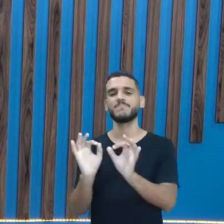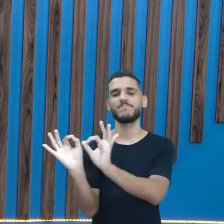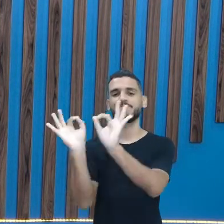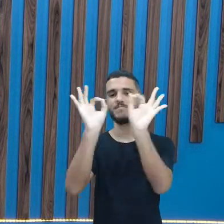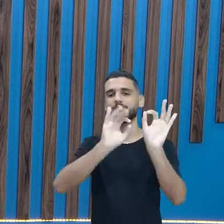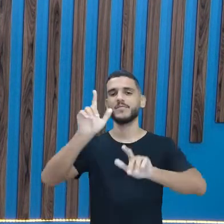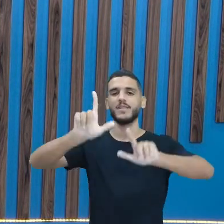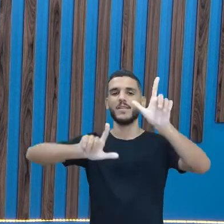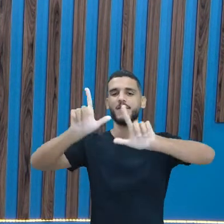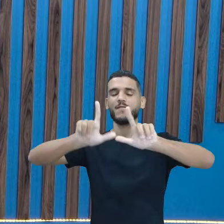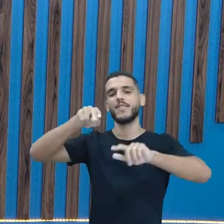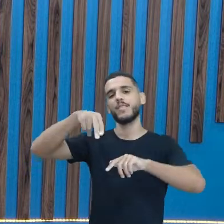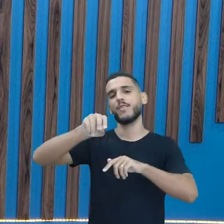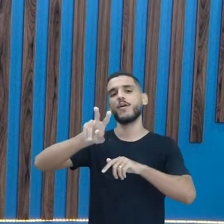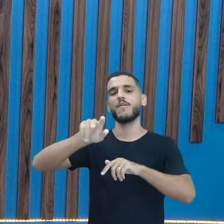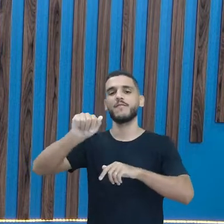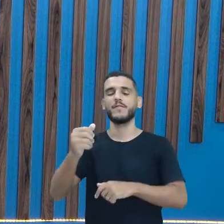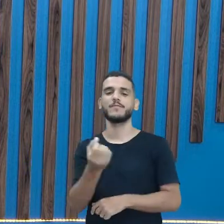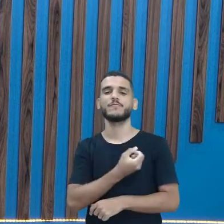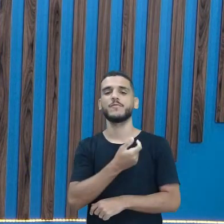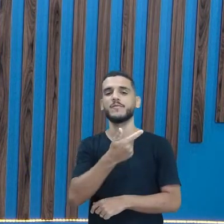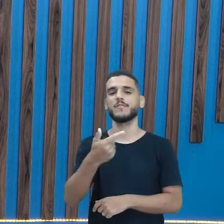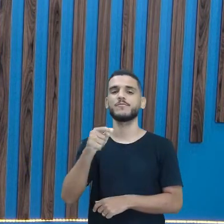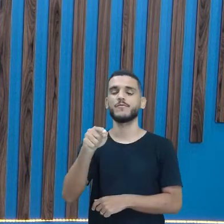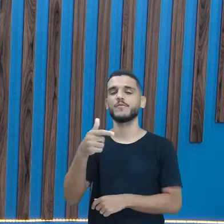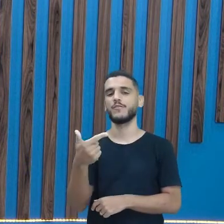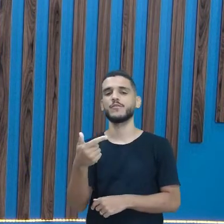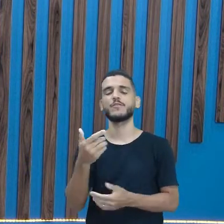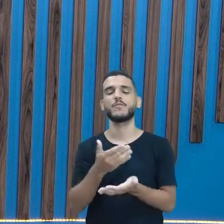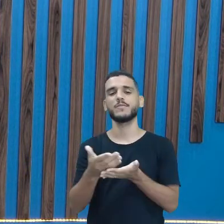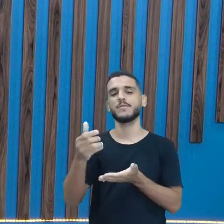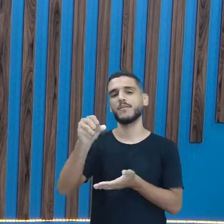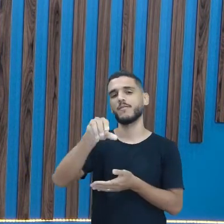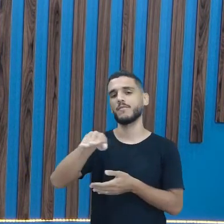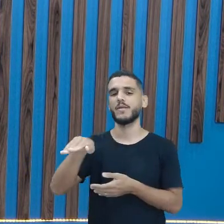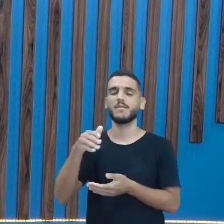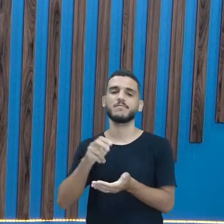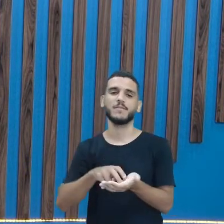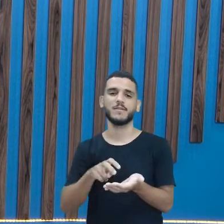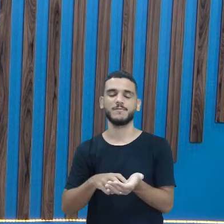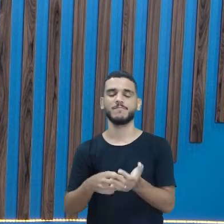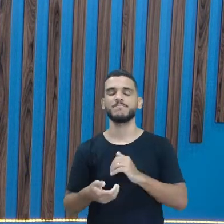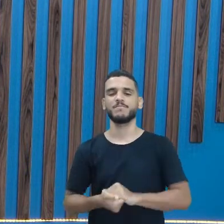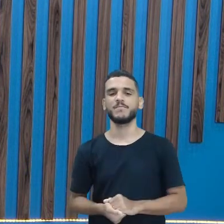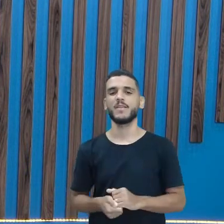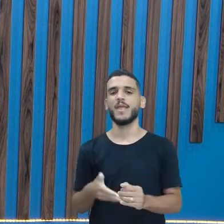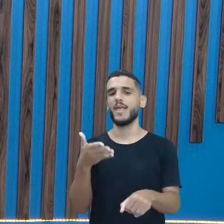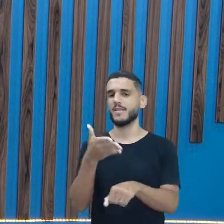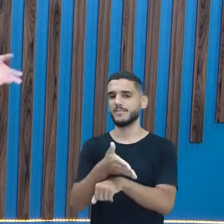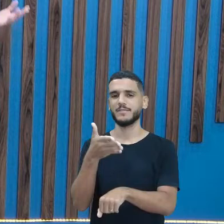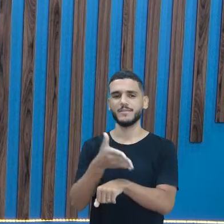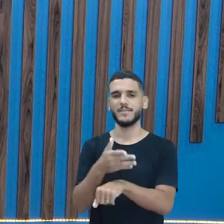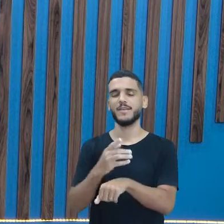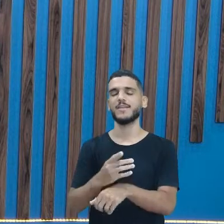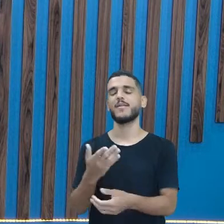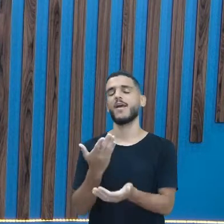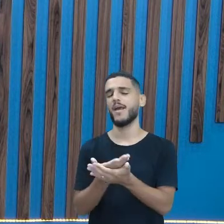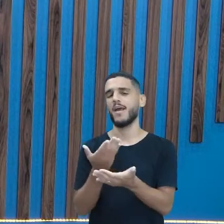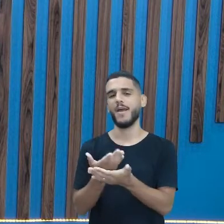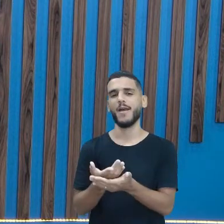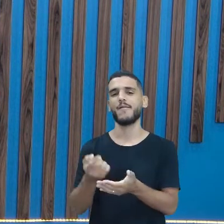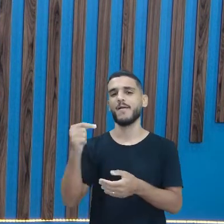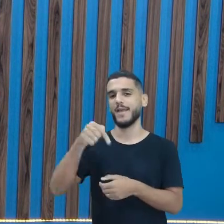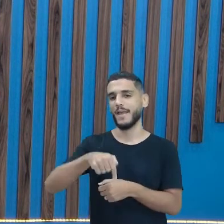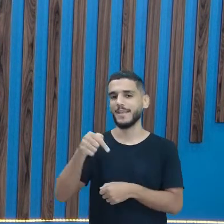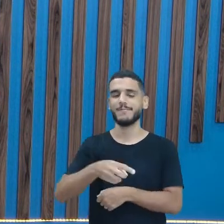Nova Nordeste, canal 22.2, sempre a partir das 9h30 da manhã. E aí você tem acesso às nossas aulas aqui, ó,